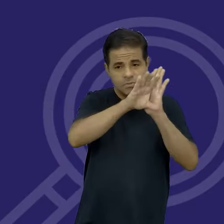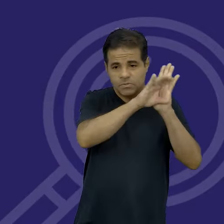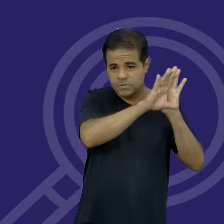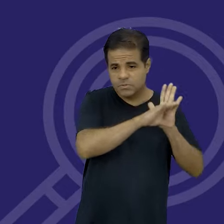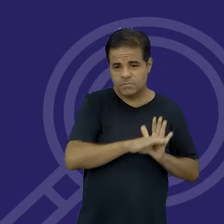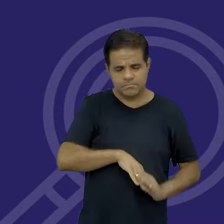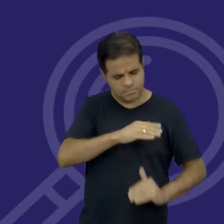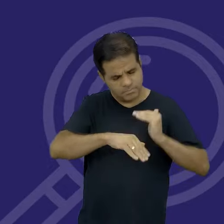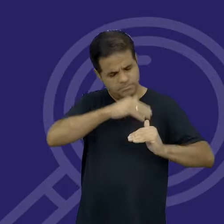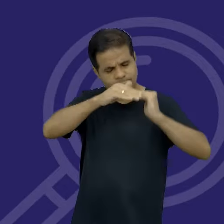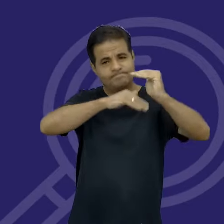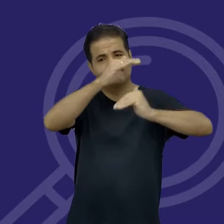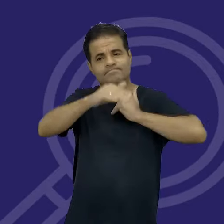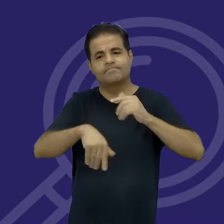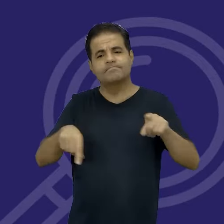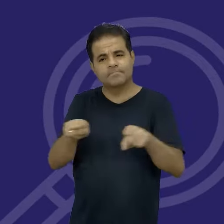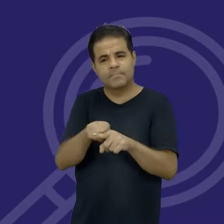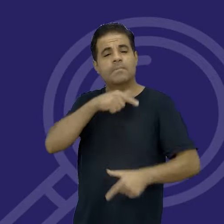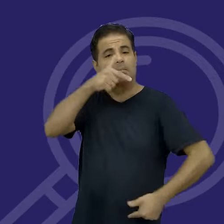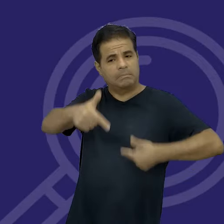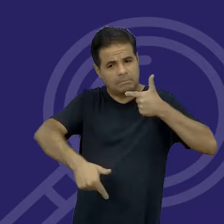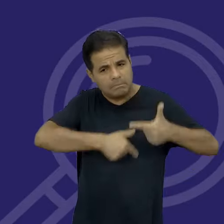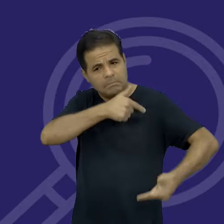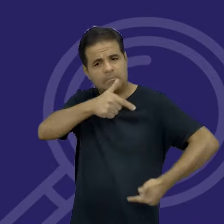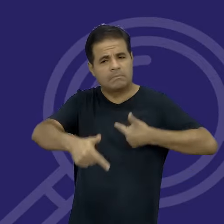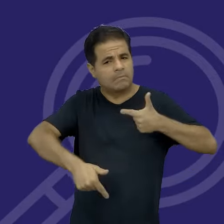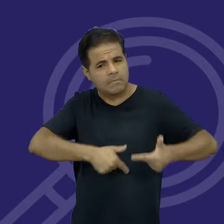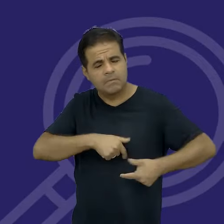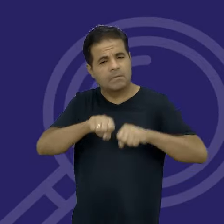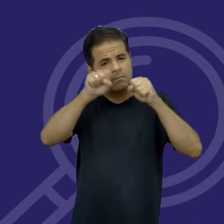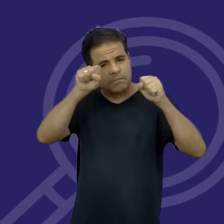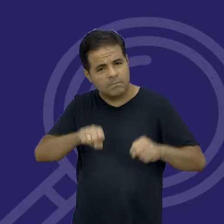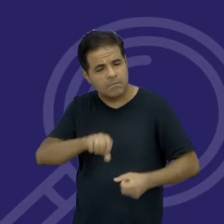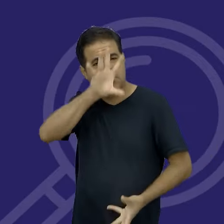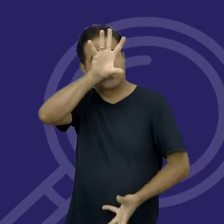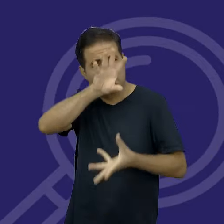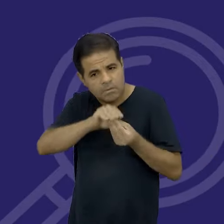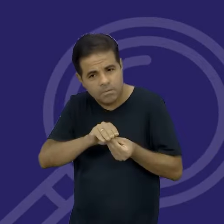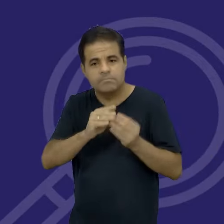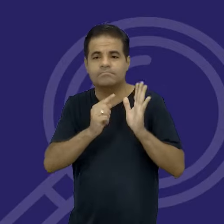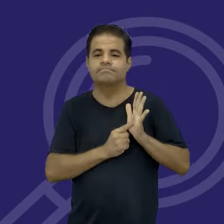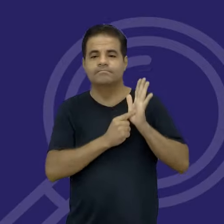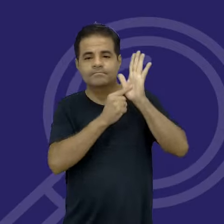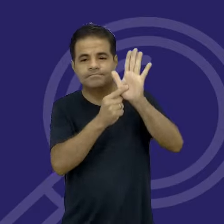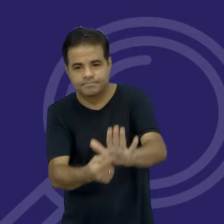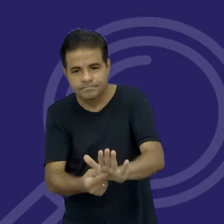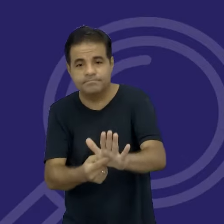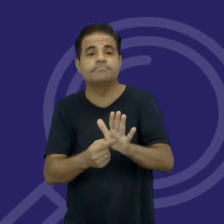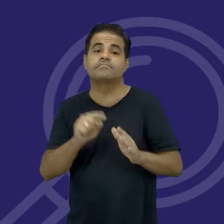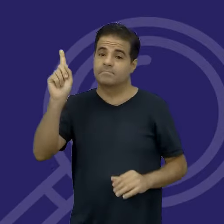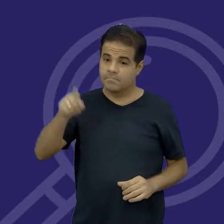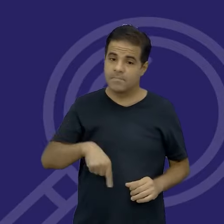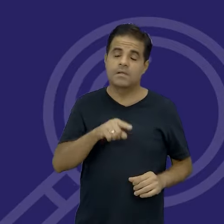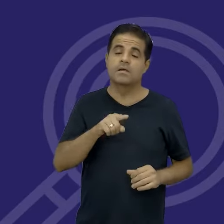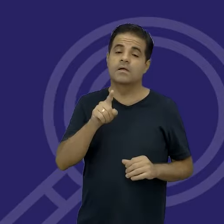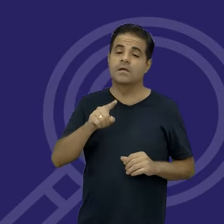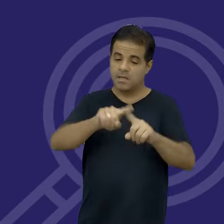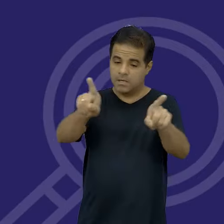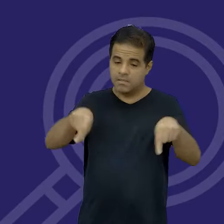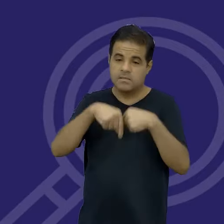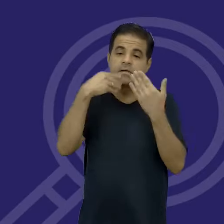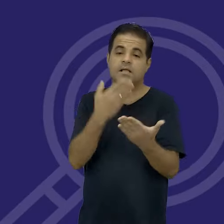esses procedimentos e também trabalhar nessa sistematização, abordar essa linguagem matemática nas salas